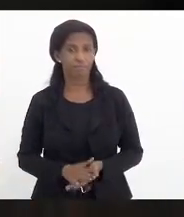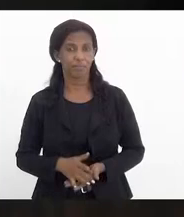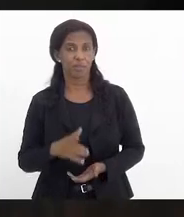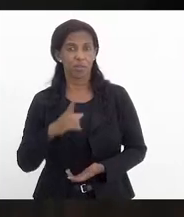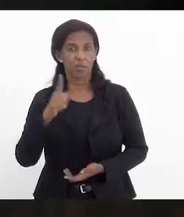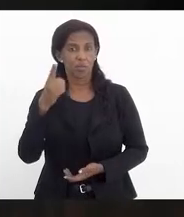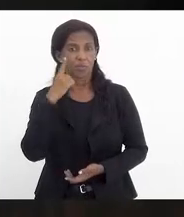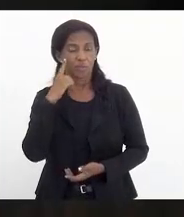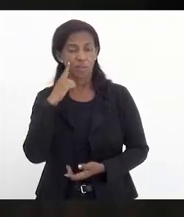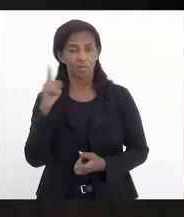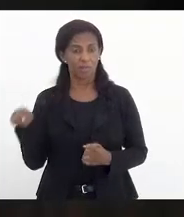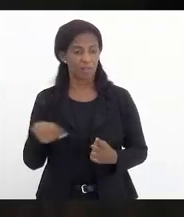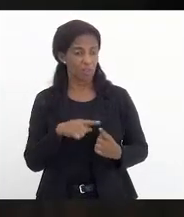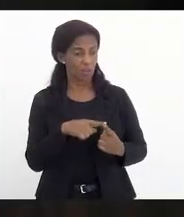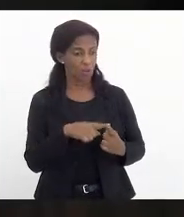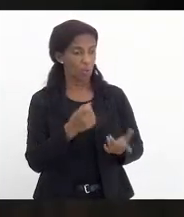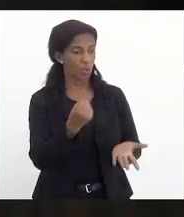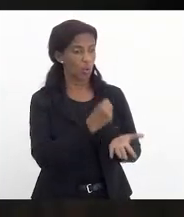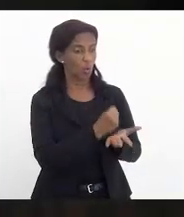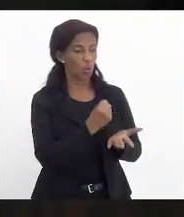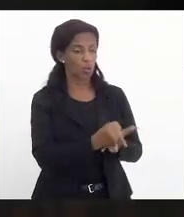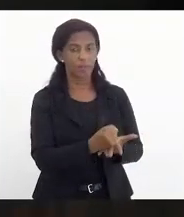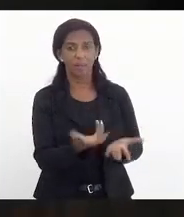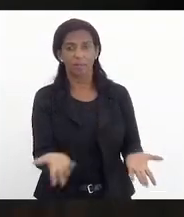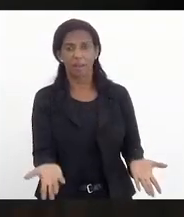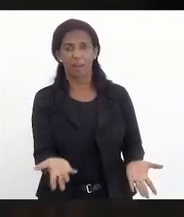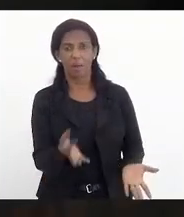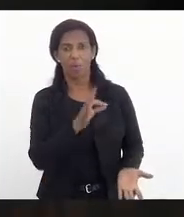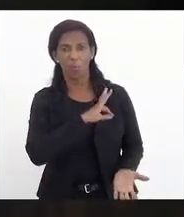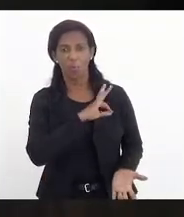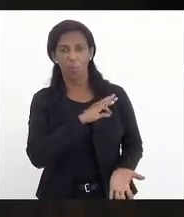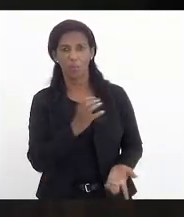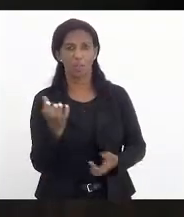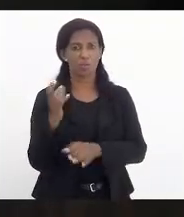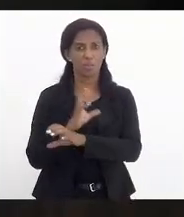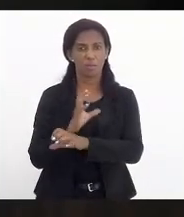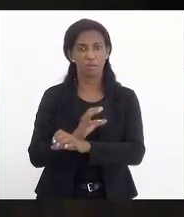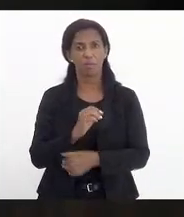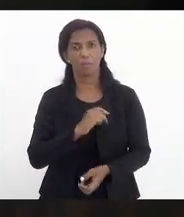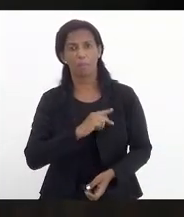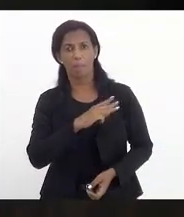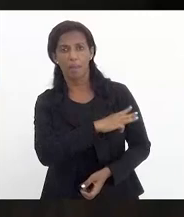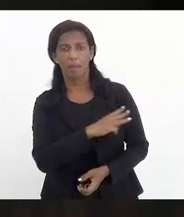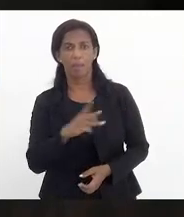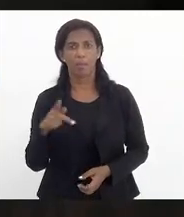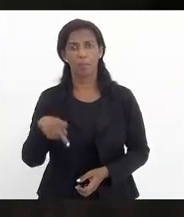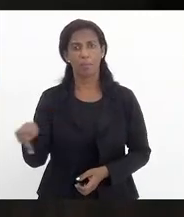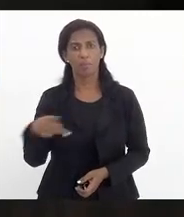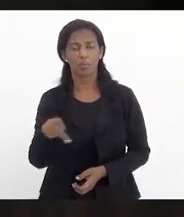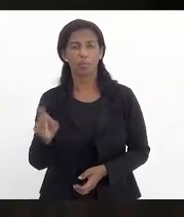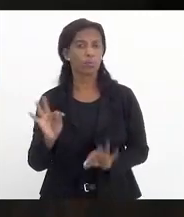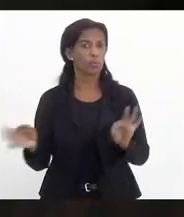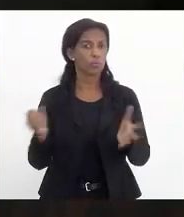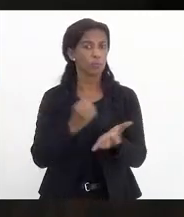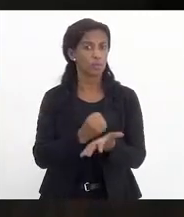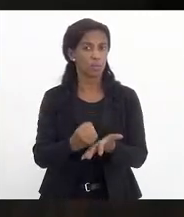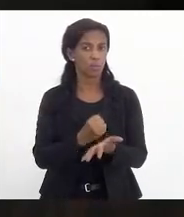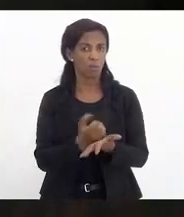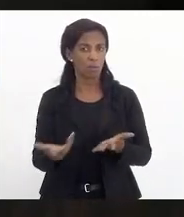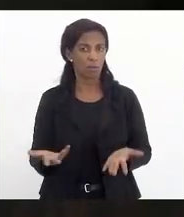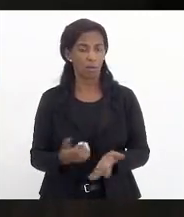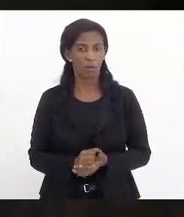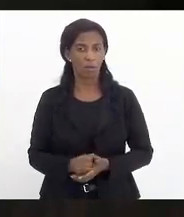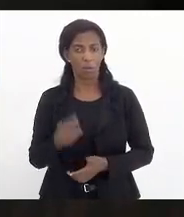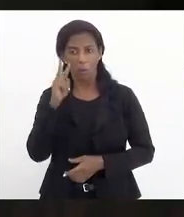vai ter que, da outra ponta, contratar o policial militar, o policial civil, os professores. Eu acho que essa história de olhar a